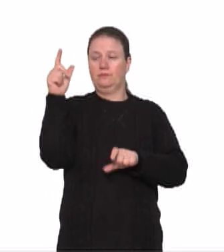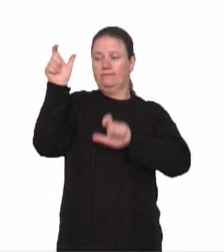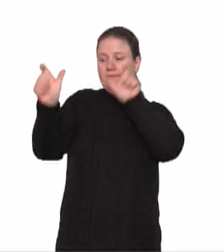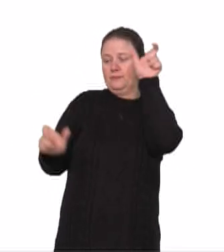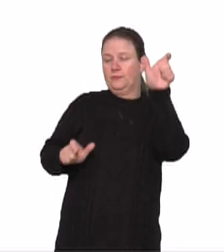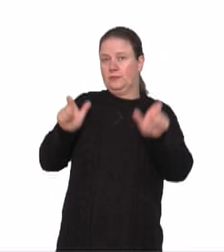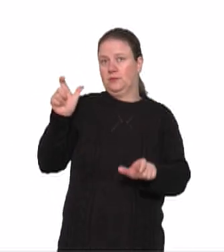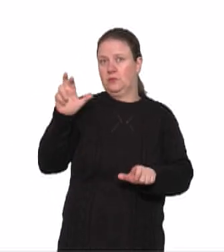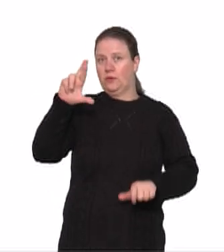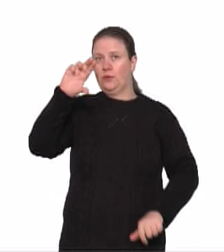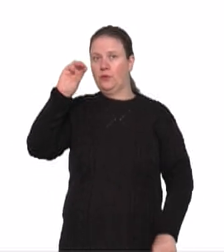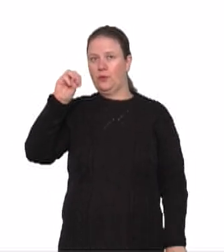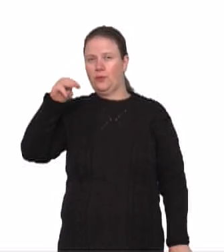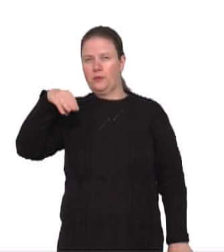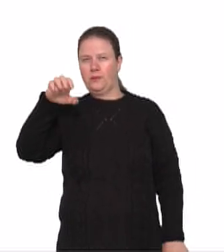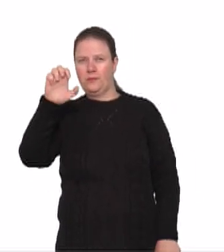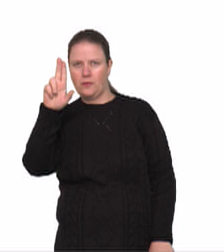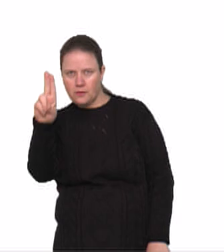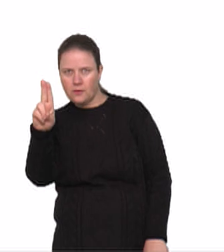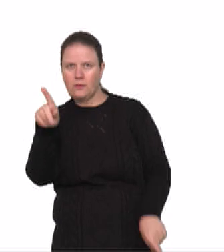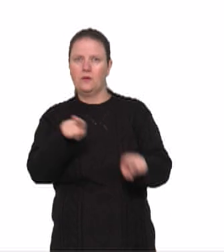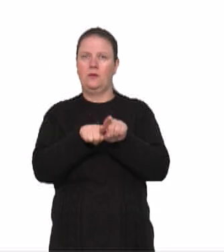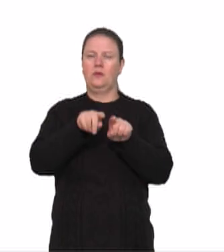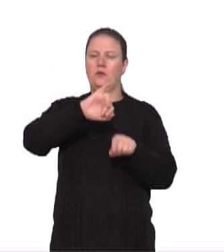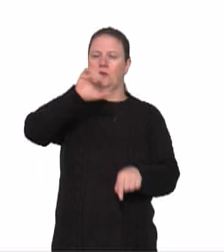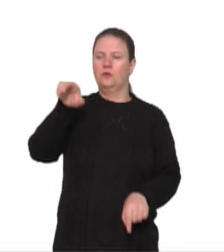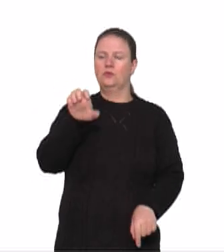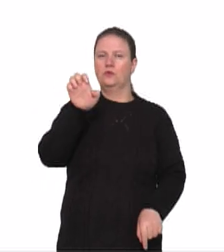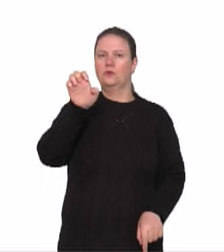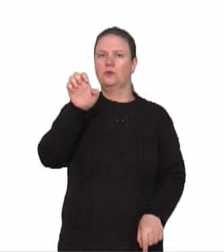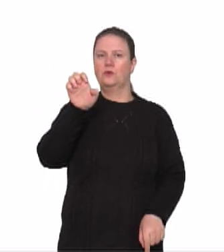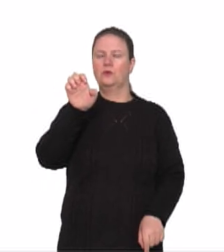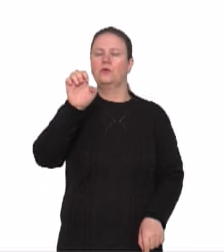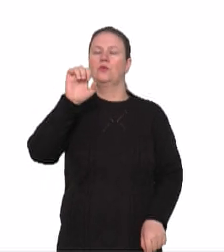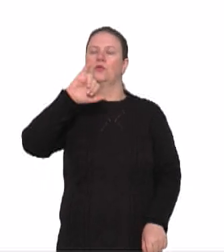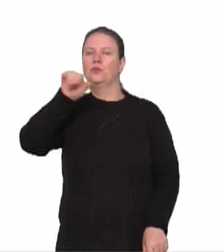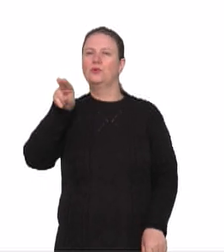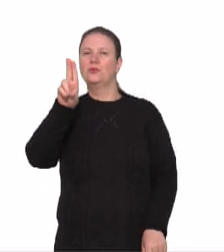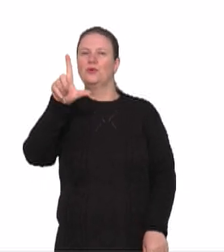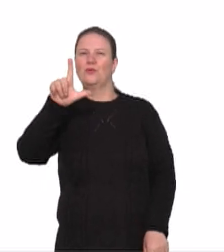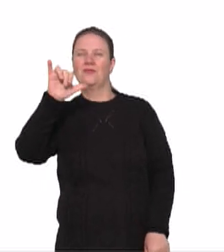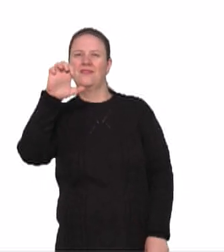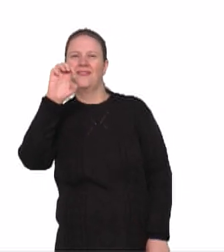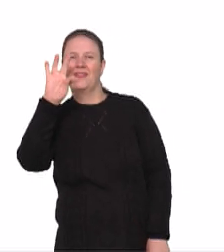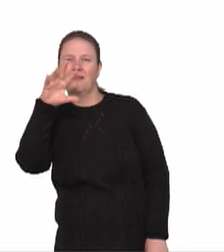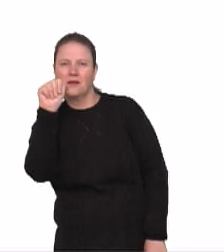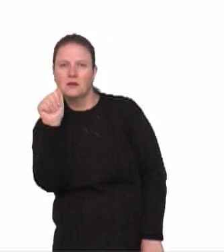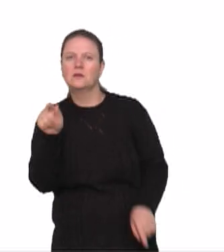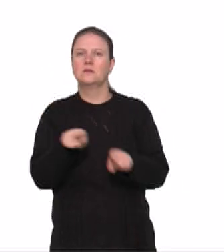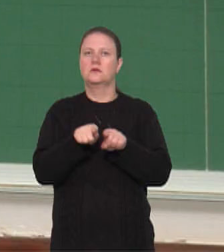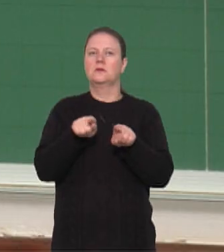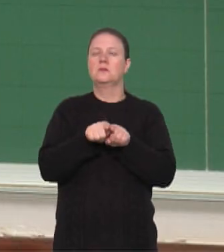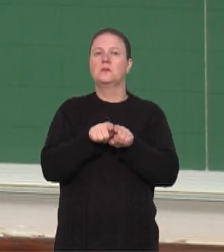personagens, Romeu, Julieta e Ama de Julieta. Ama, para vocês que são aí